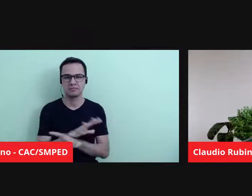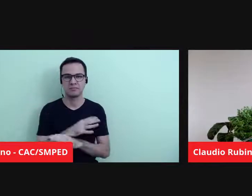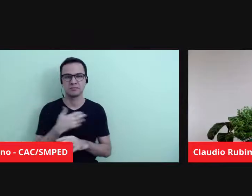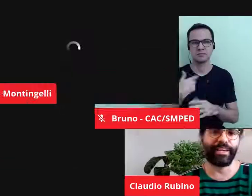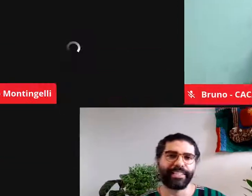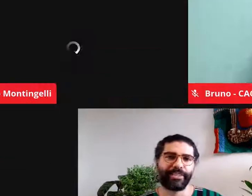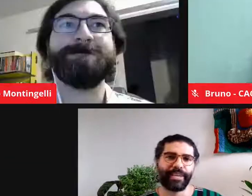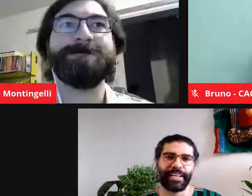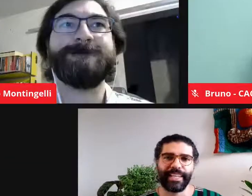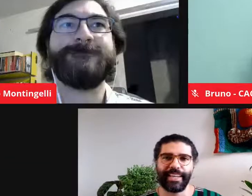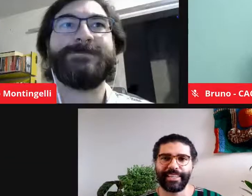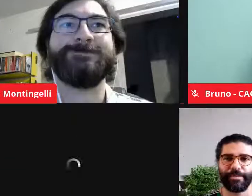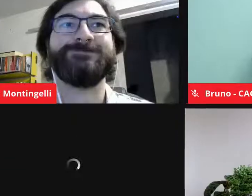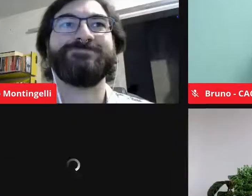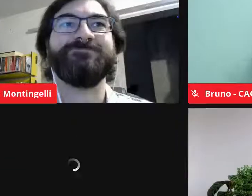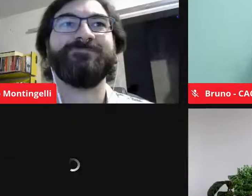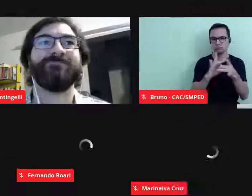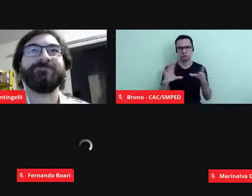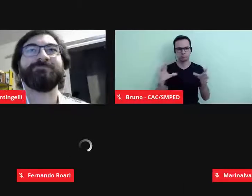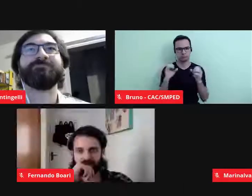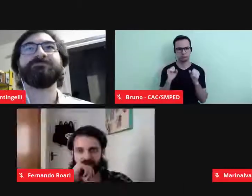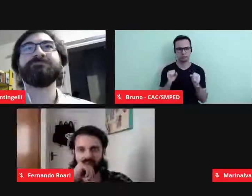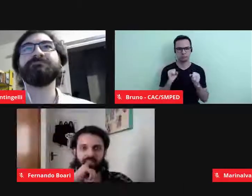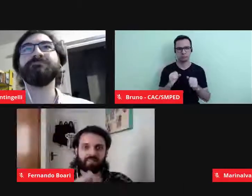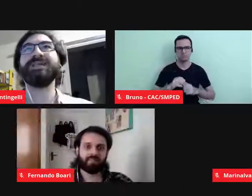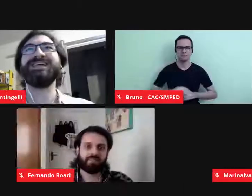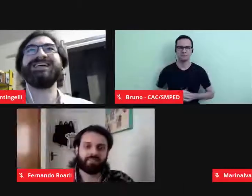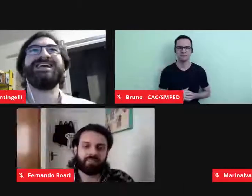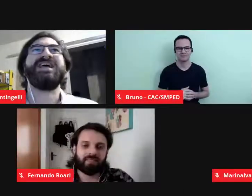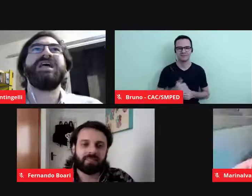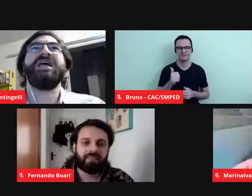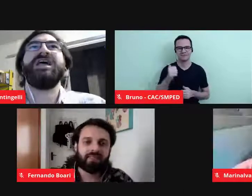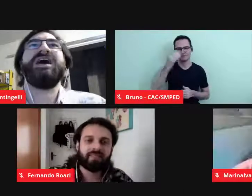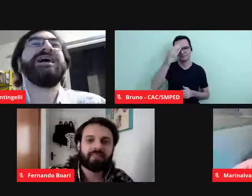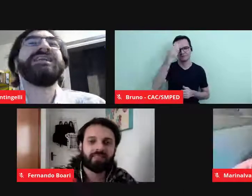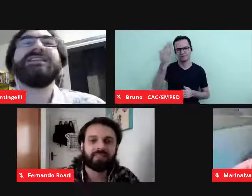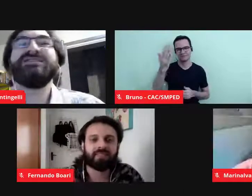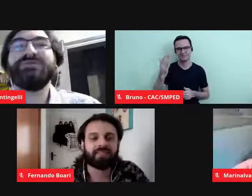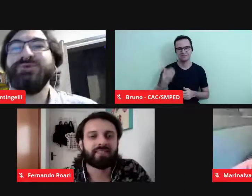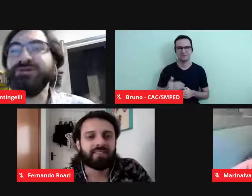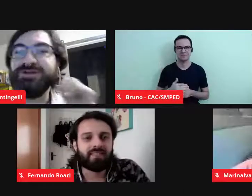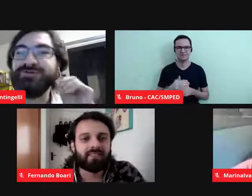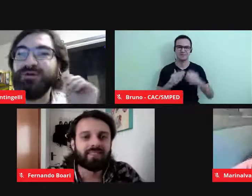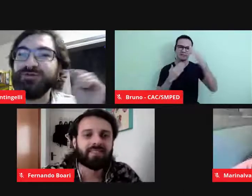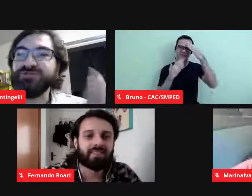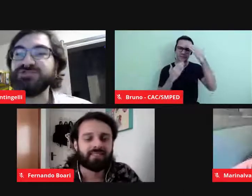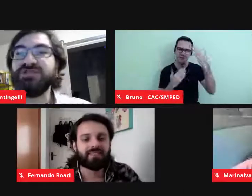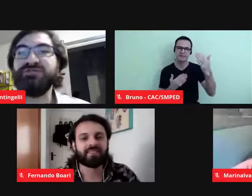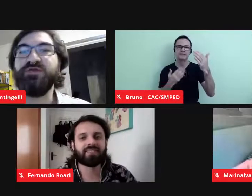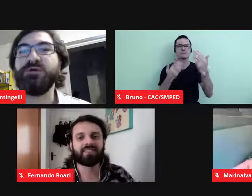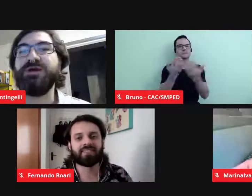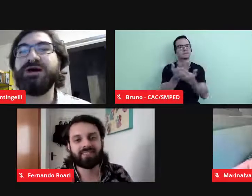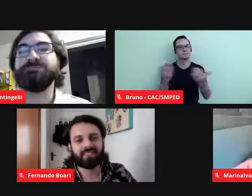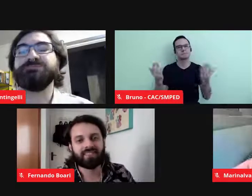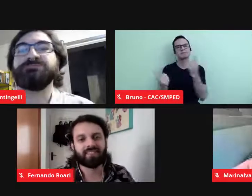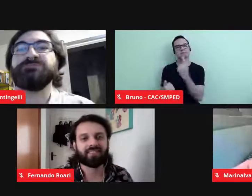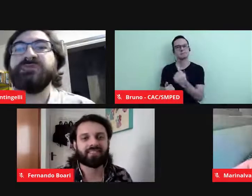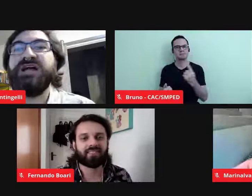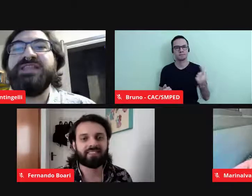tiverem perguntas, conversa, trocar ideia, tamo aí. Valeu, gente. Agradeço muito a todos, acho que foi